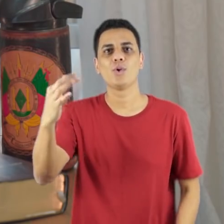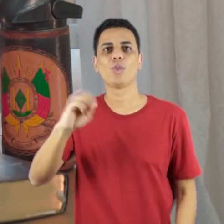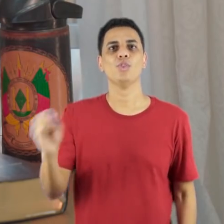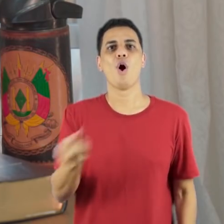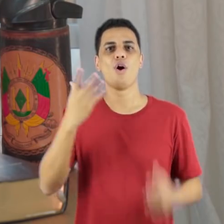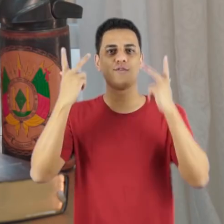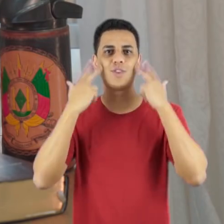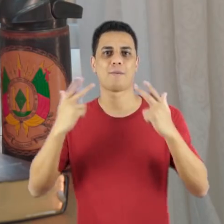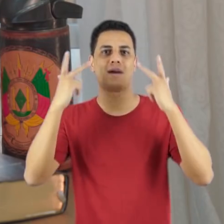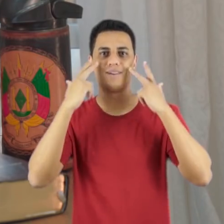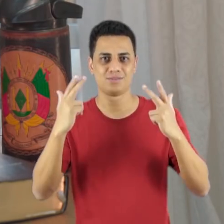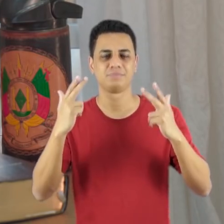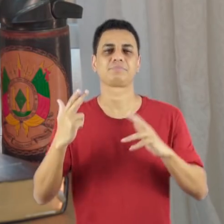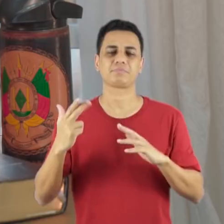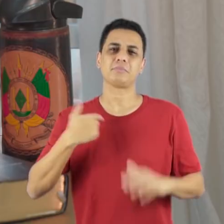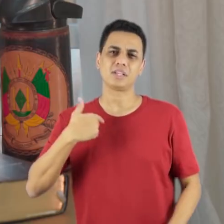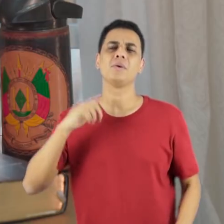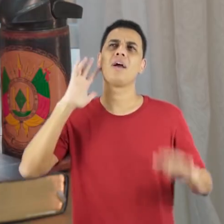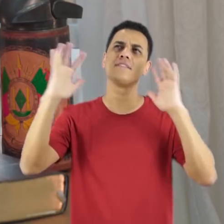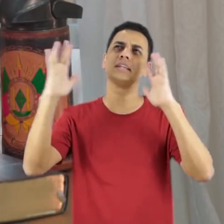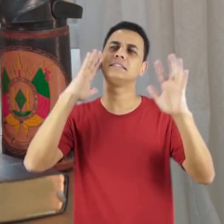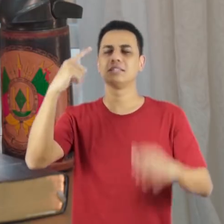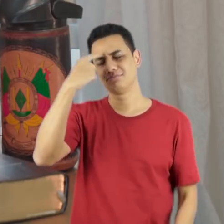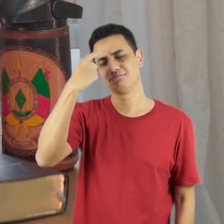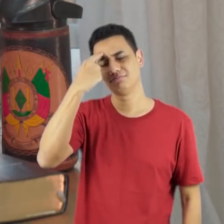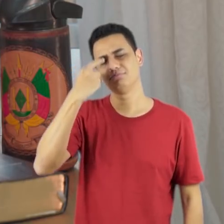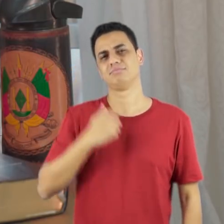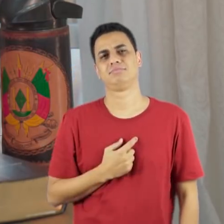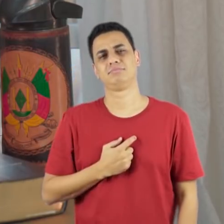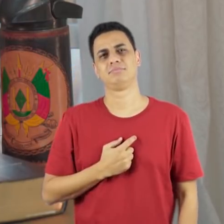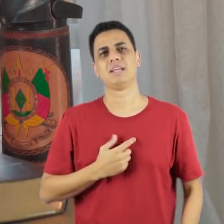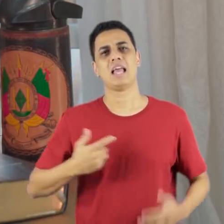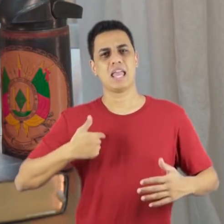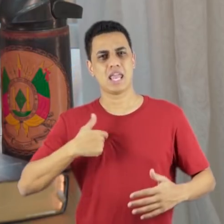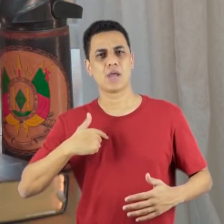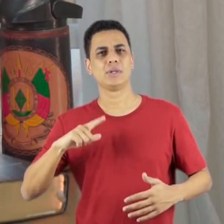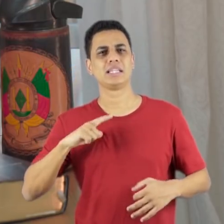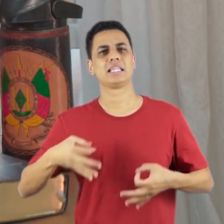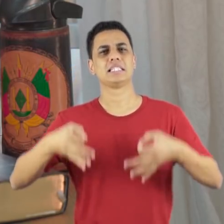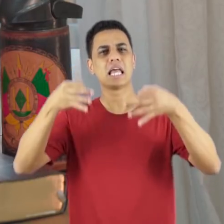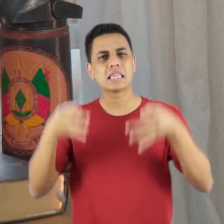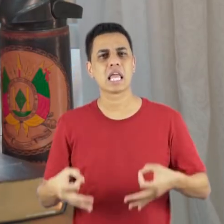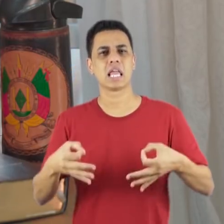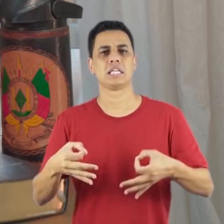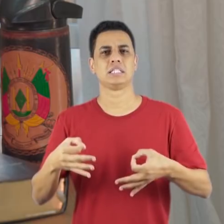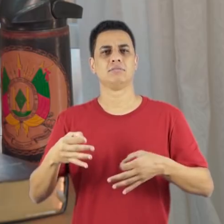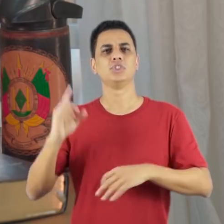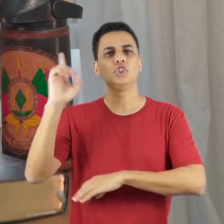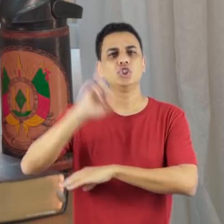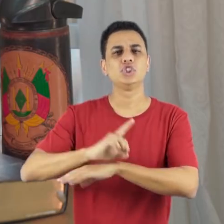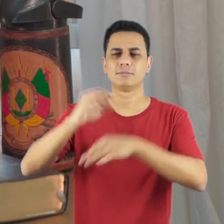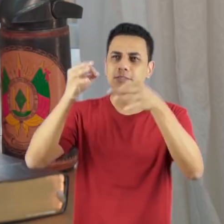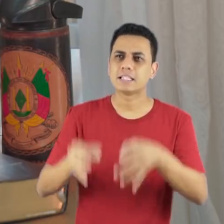depois de algumas reflexões, eu me fiz uma pergunta. Será que eu trocaria a certeza de saber o dia em que